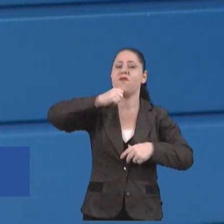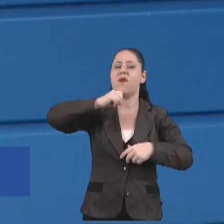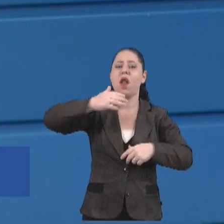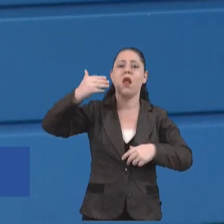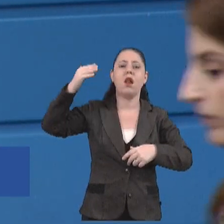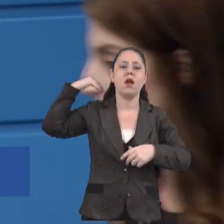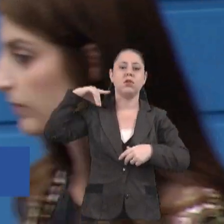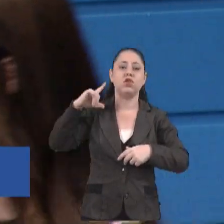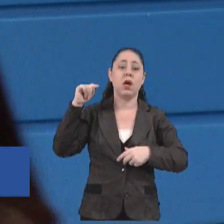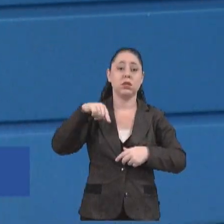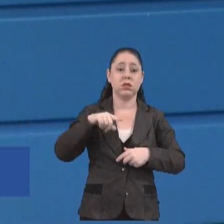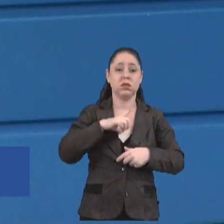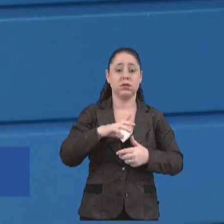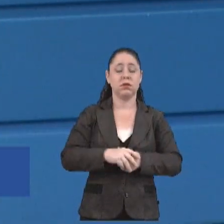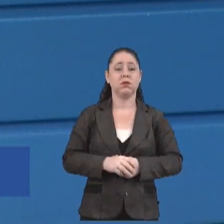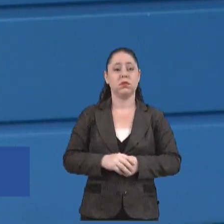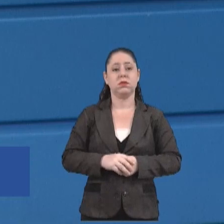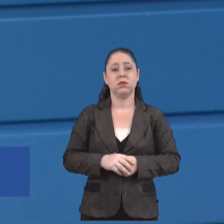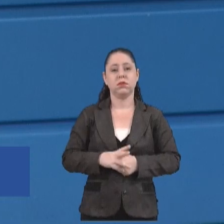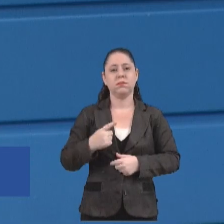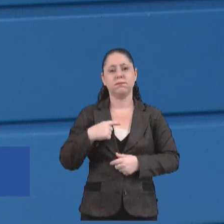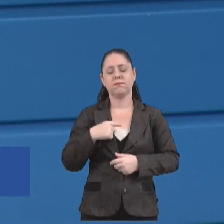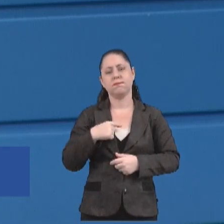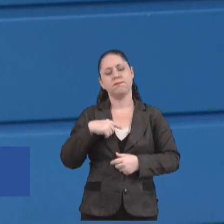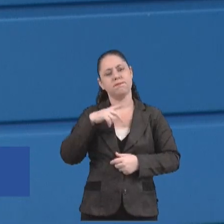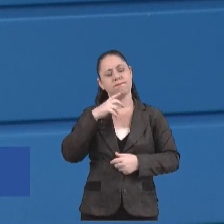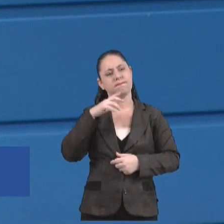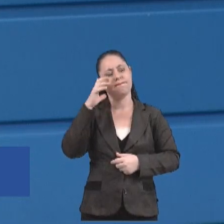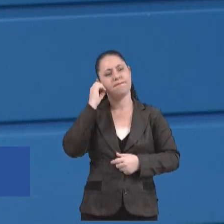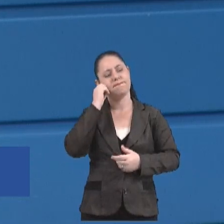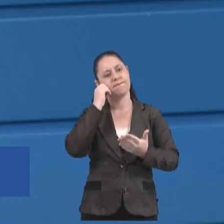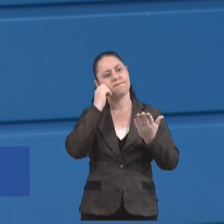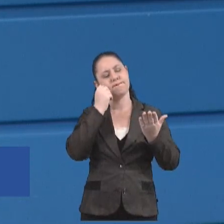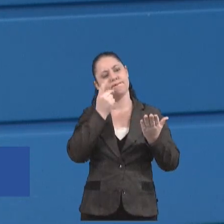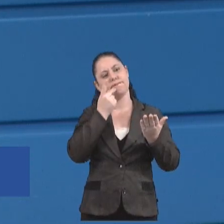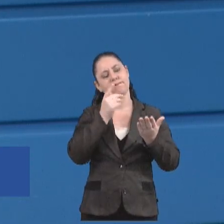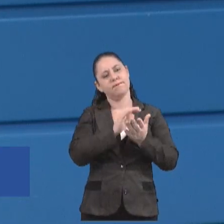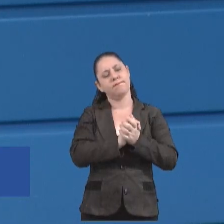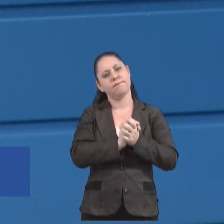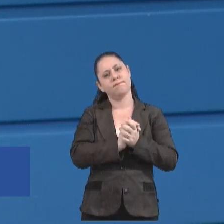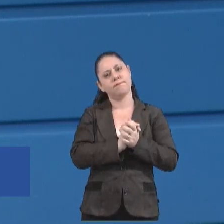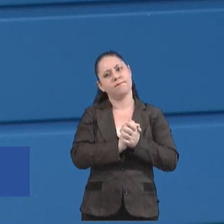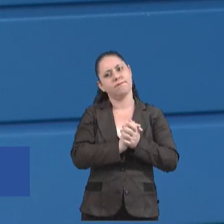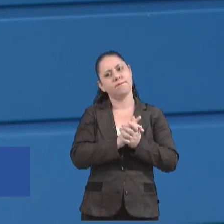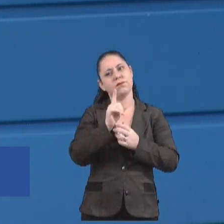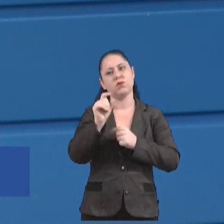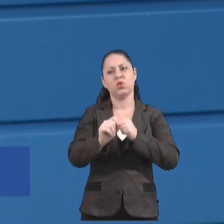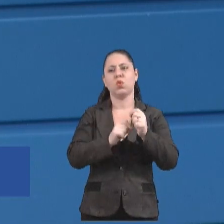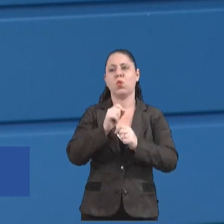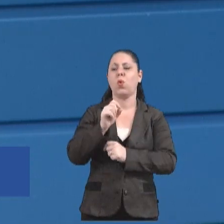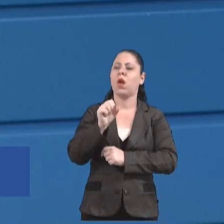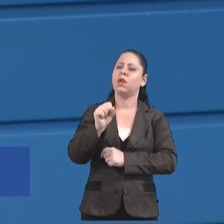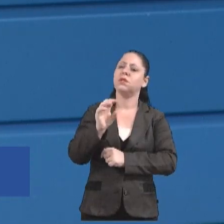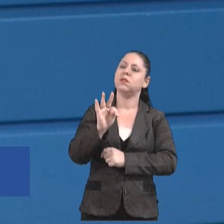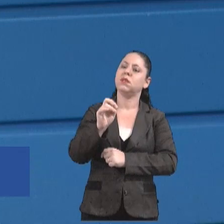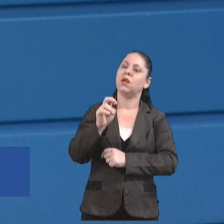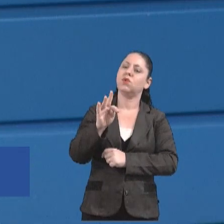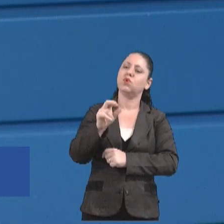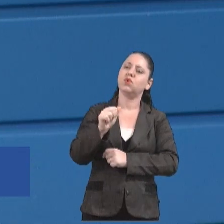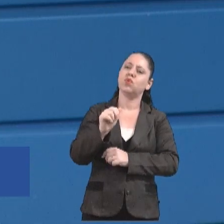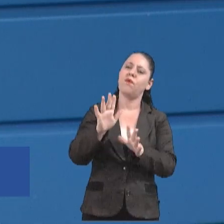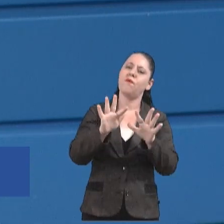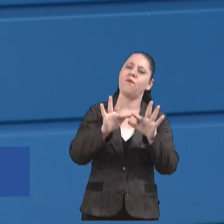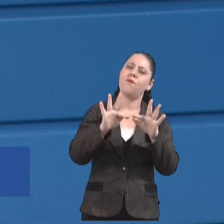aqui. E eu fico assim, ouvindo Vossa Excelência, e eu volto lá no status quo da